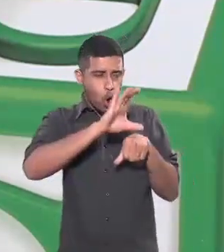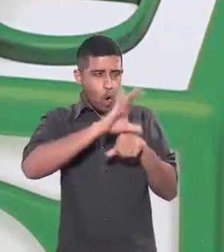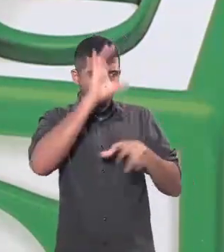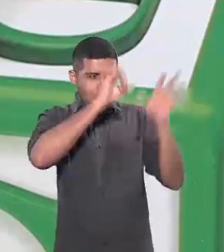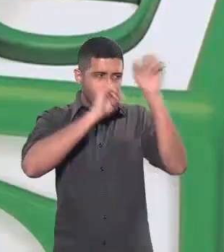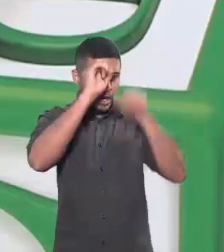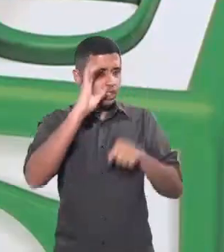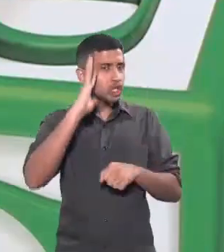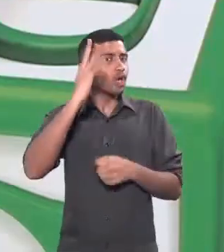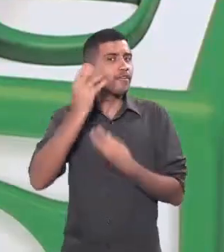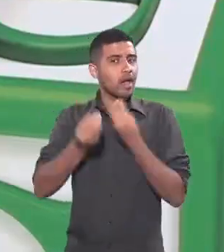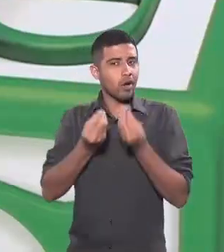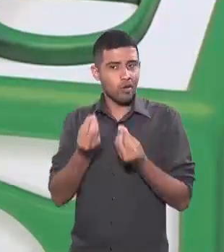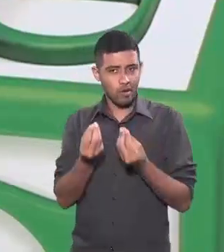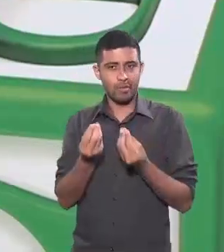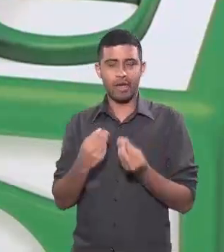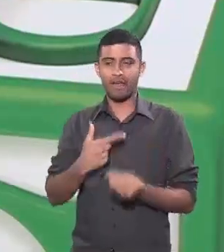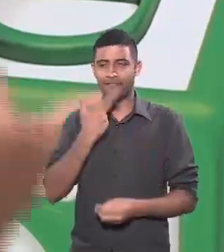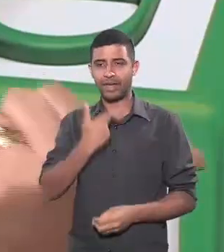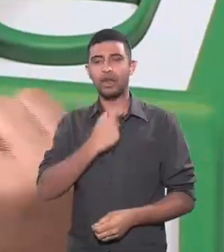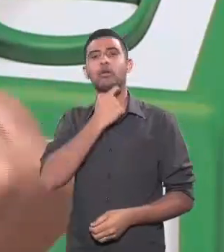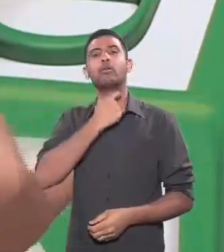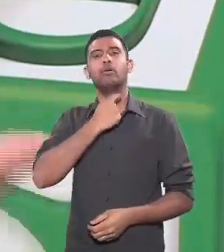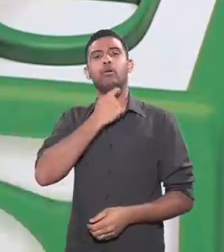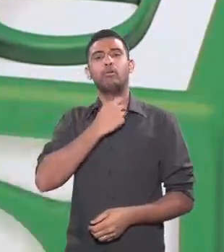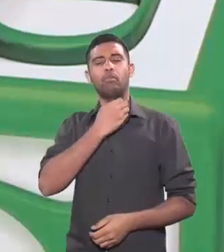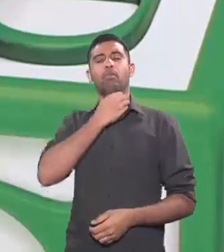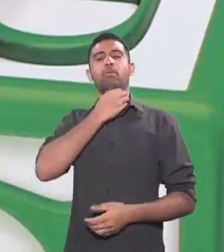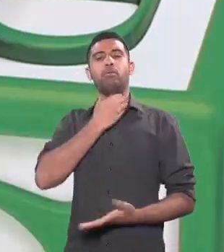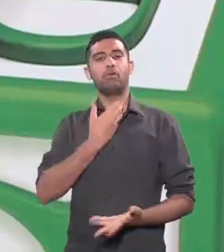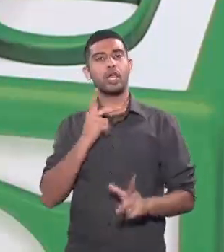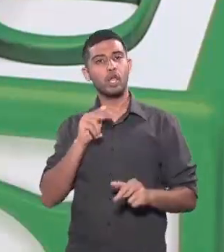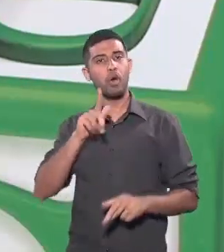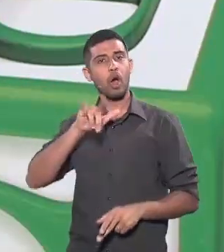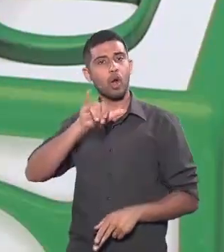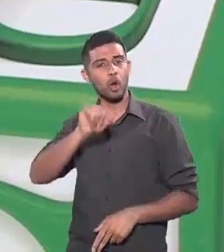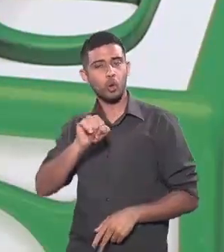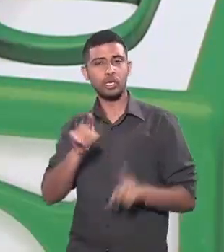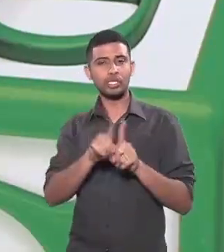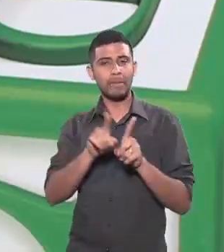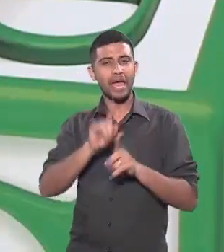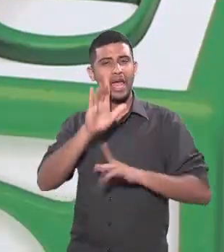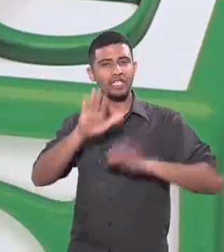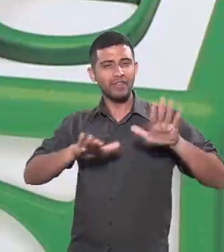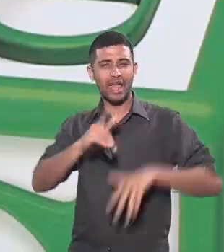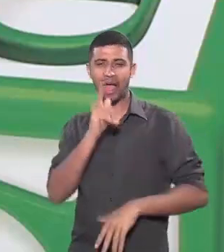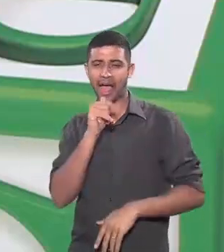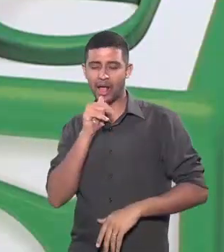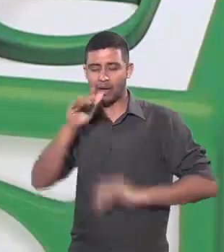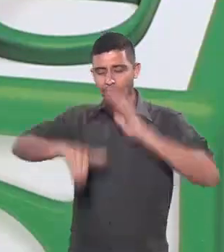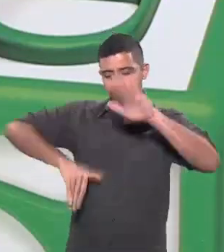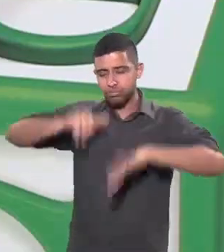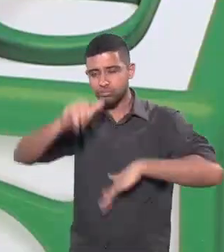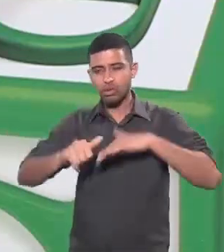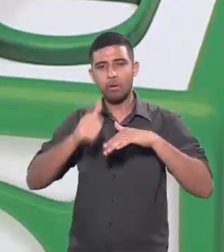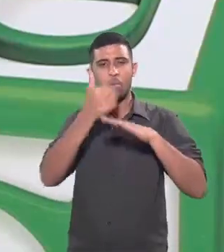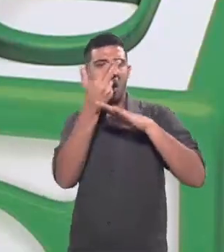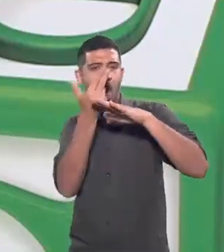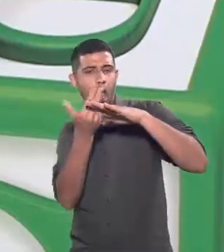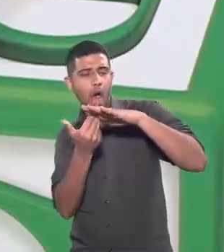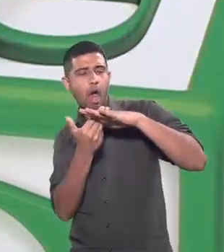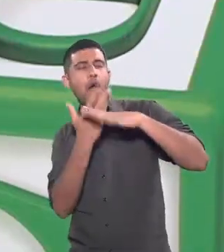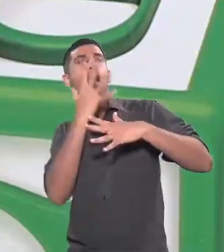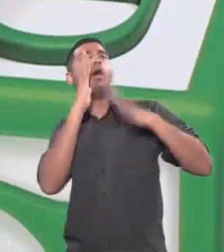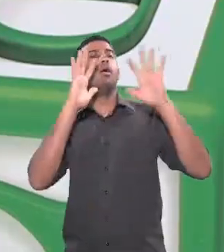aprender no curso como resolver, então a gente fala do engasgo, como foi com o menino Lucas, a gente fala de afogamento, a gente fala